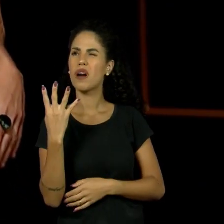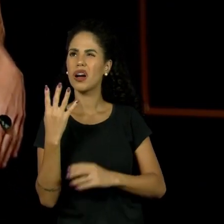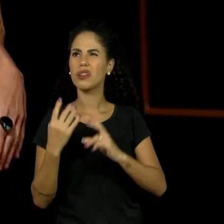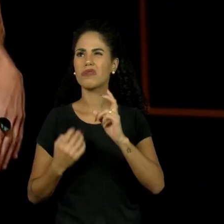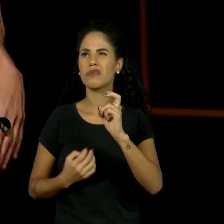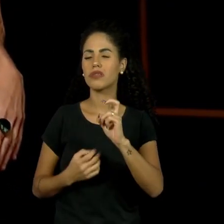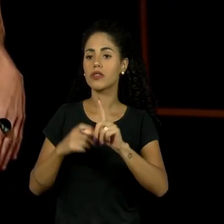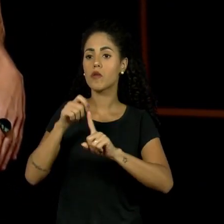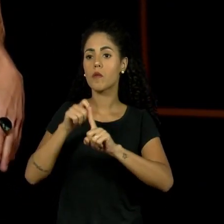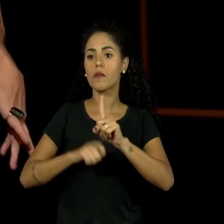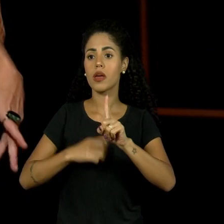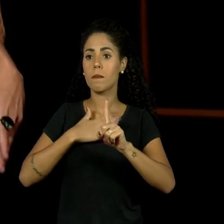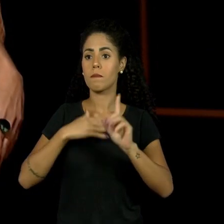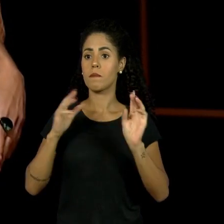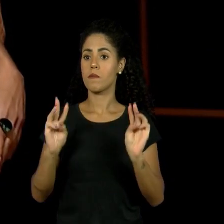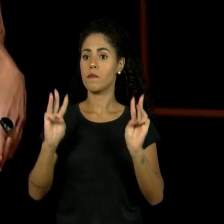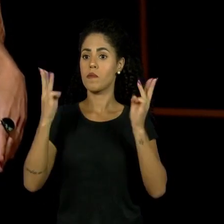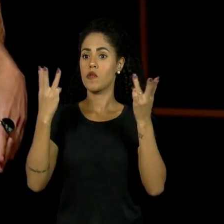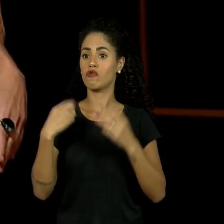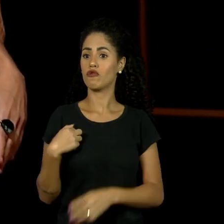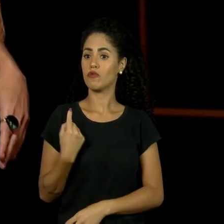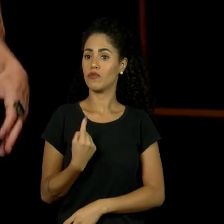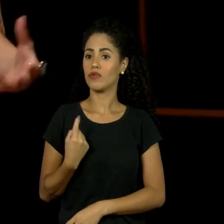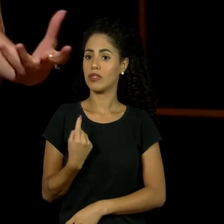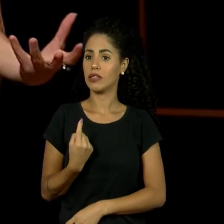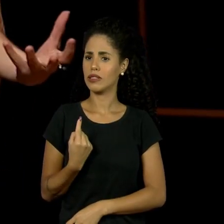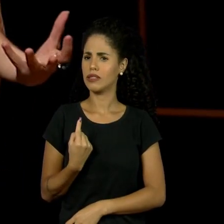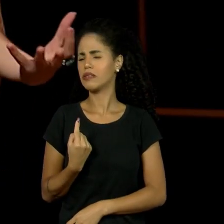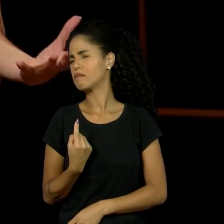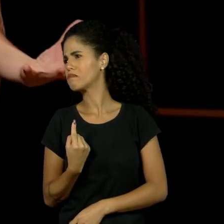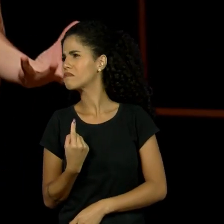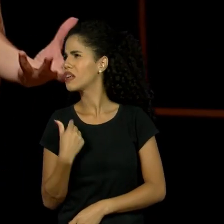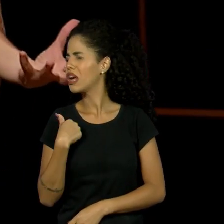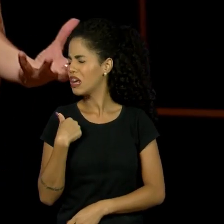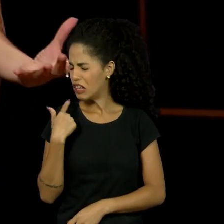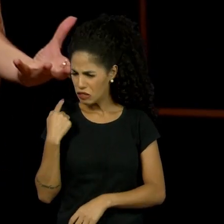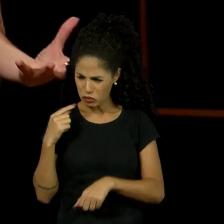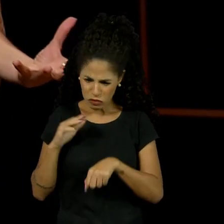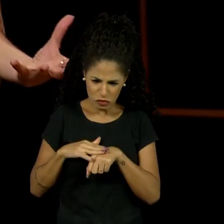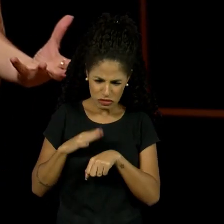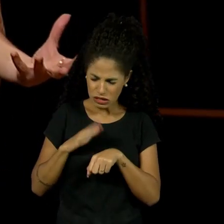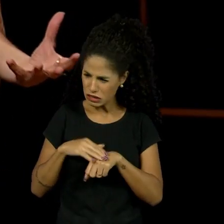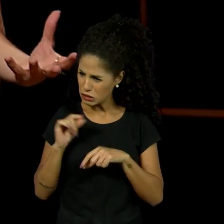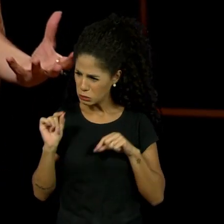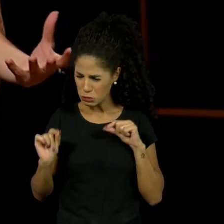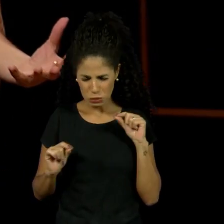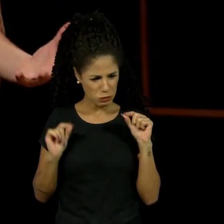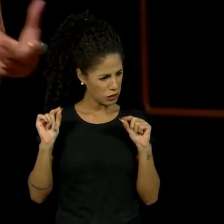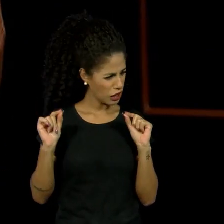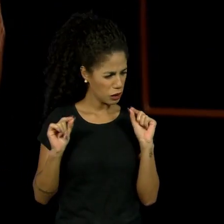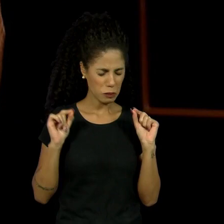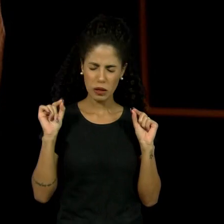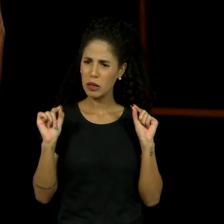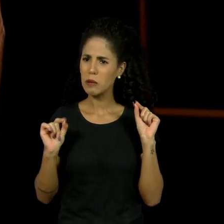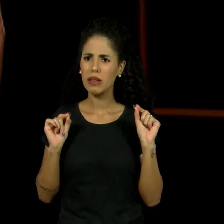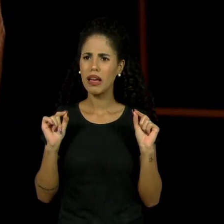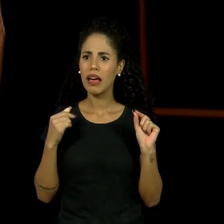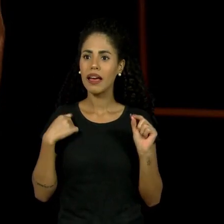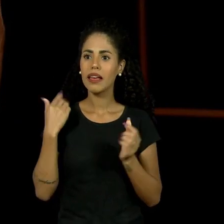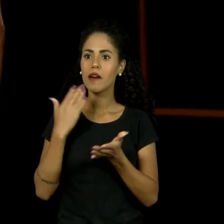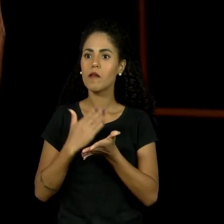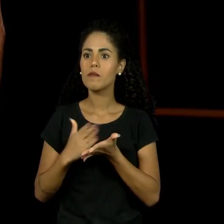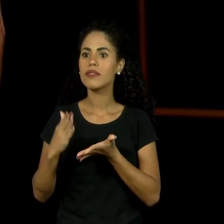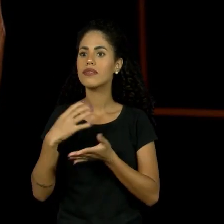meses, eu teria o meu show solo. Falei, o que eu vou fazer sem esses músicos? Foi aí que eu comecei a